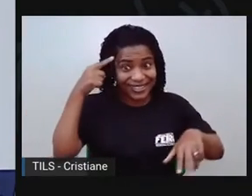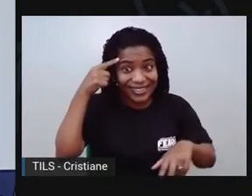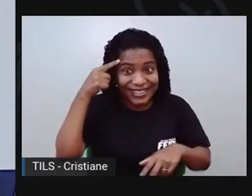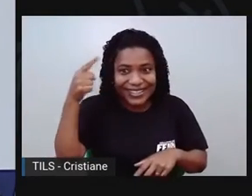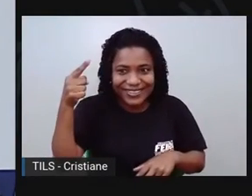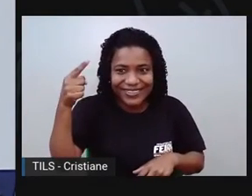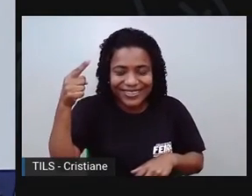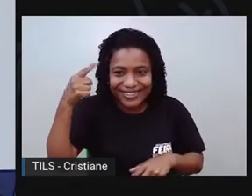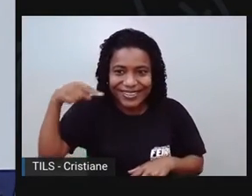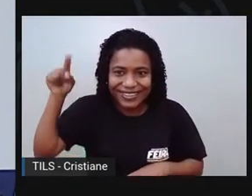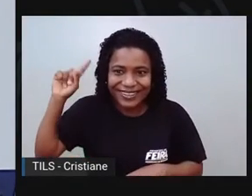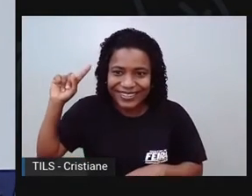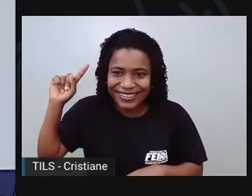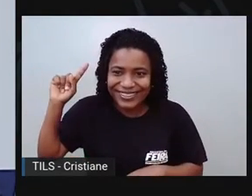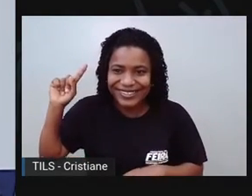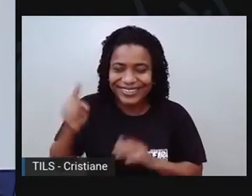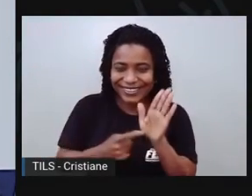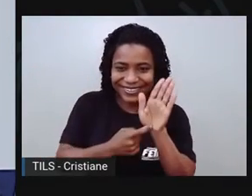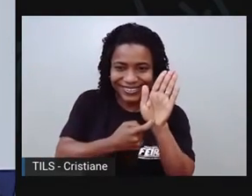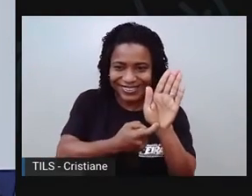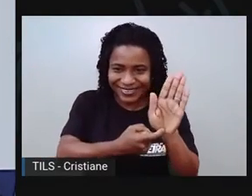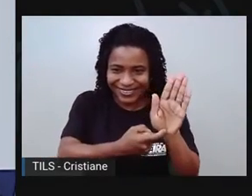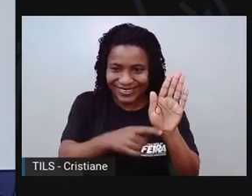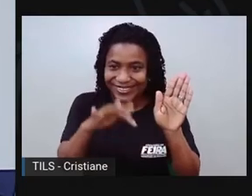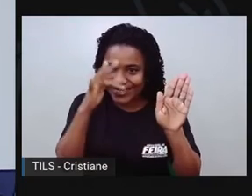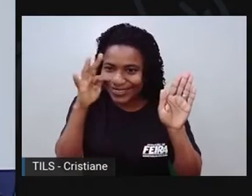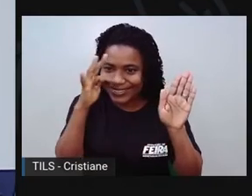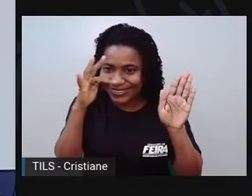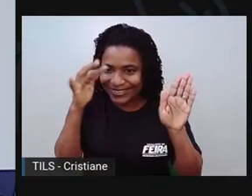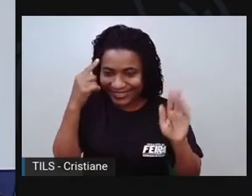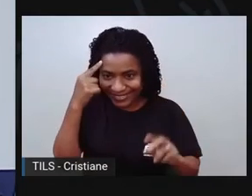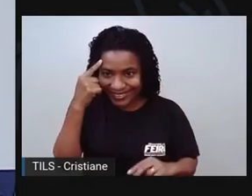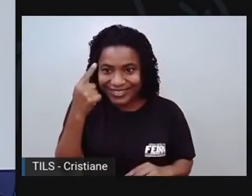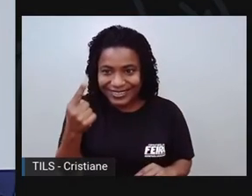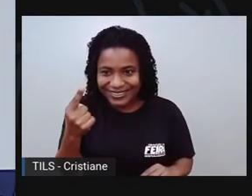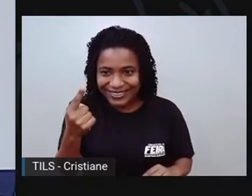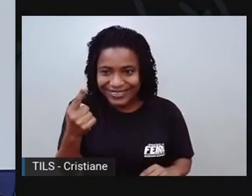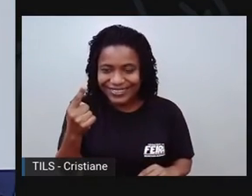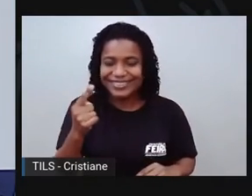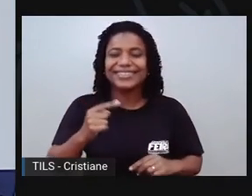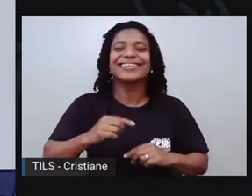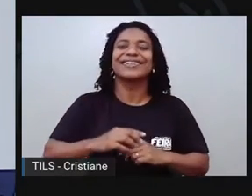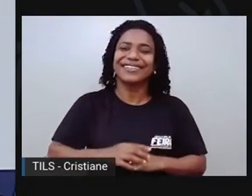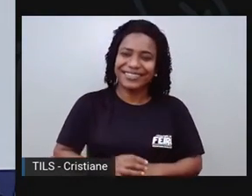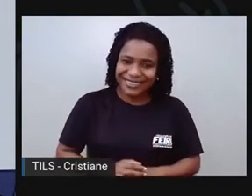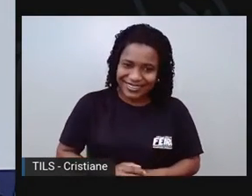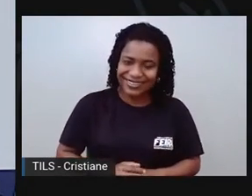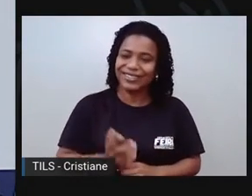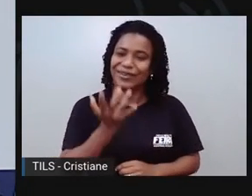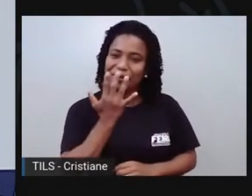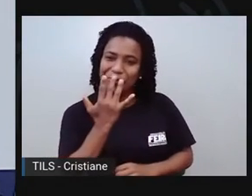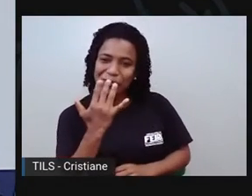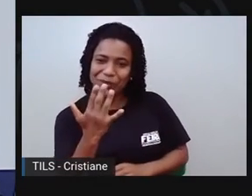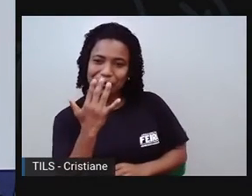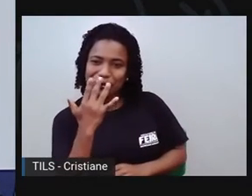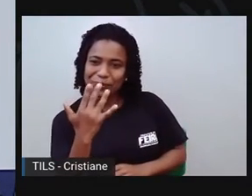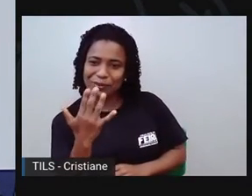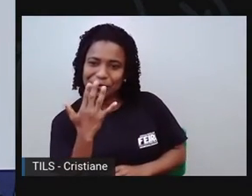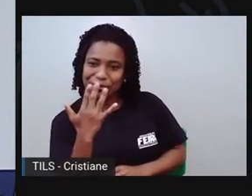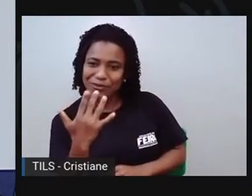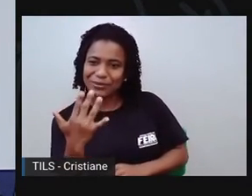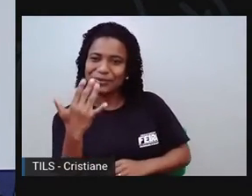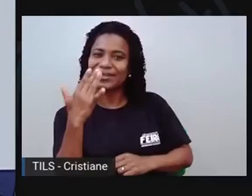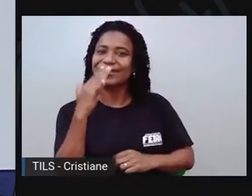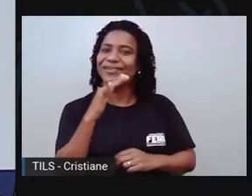aquelas flores que eu apresentei para vocês, lembram? Que eu contei para vocês sobre as cores, sobre